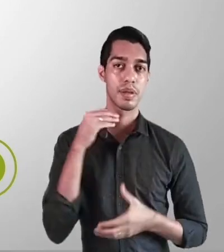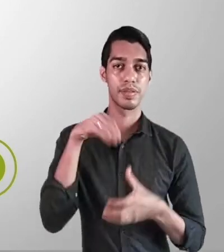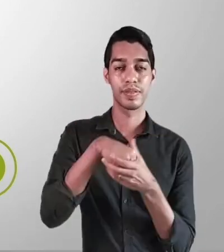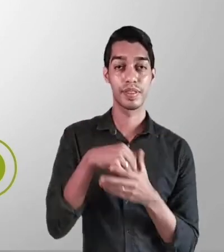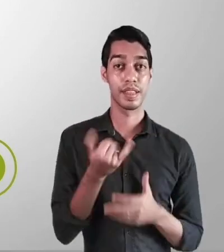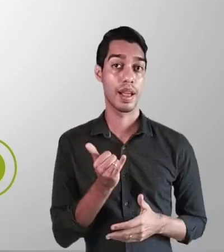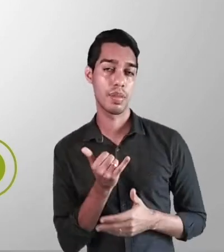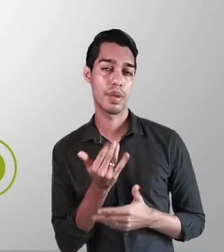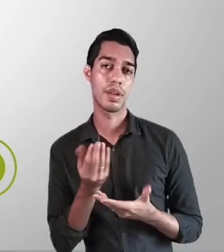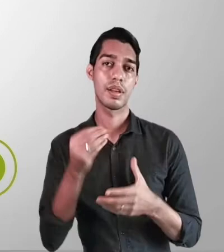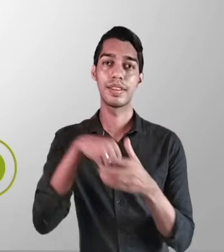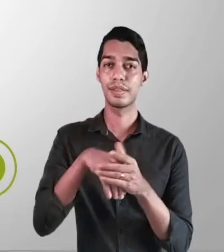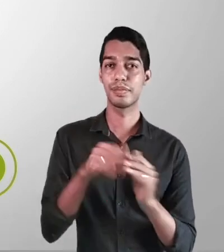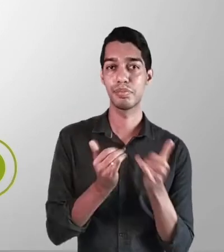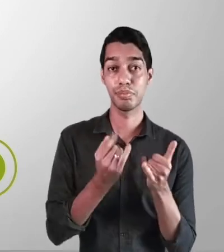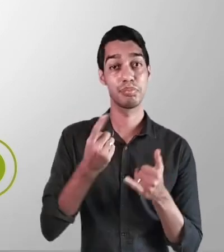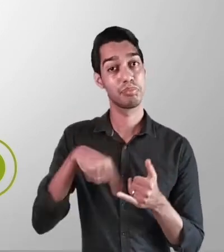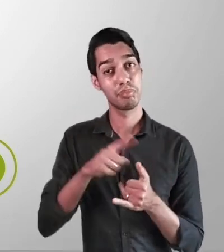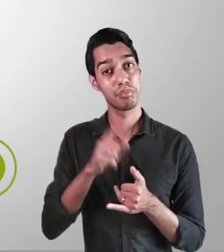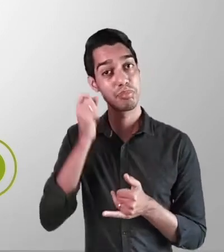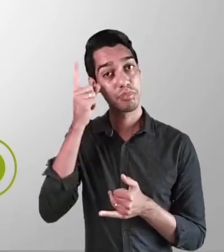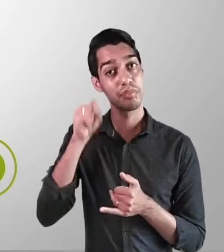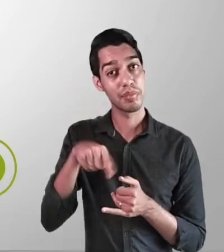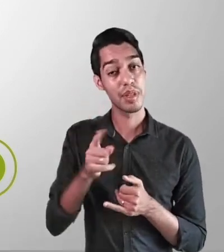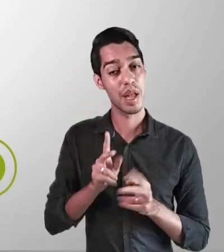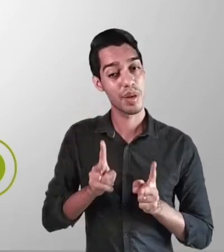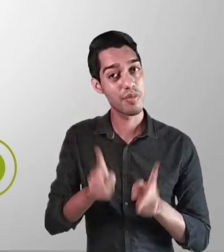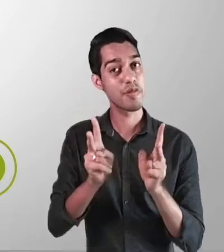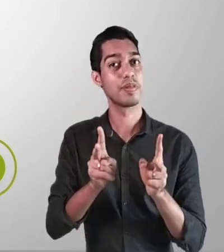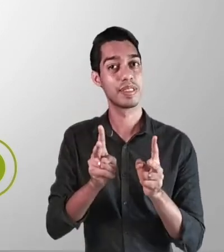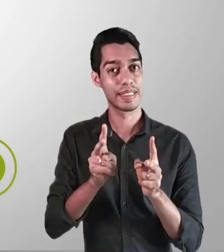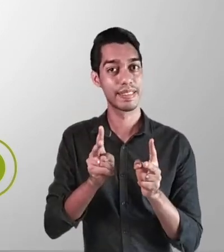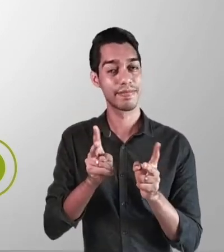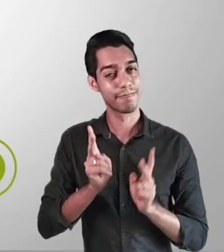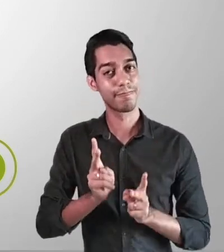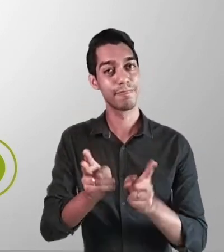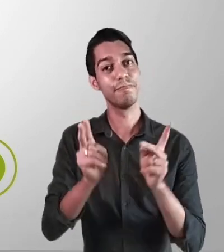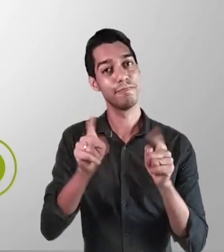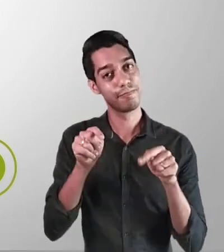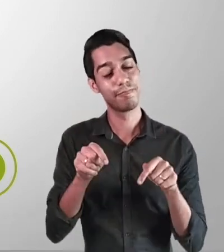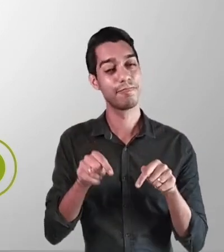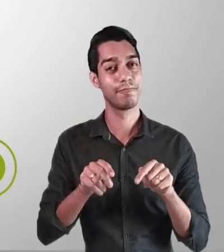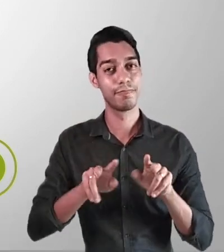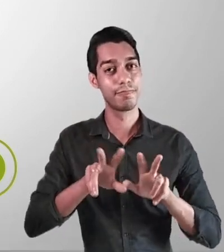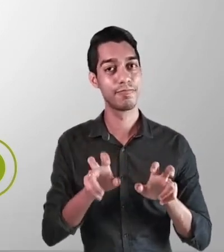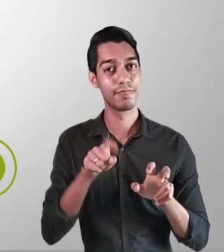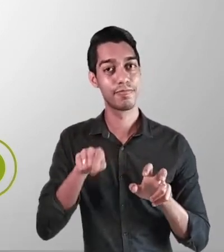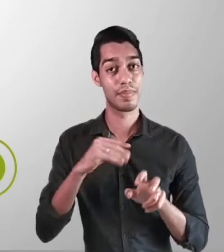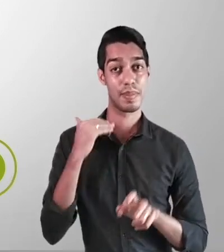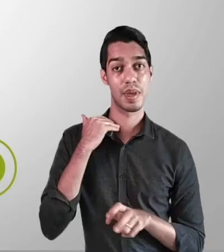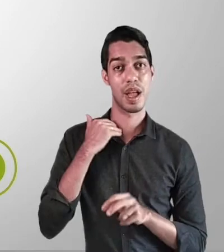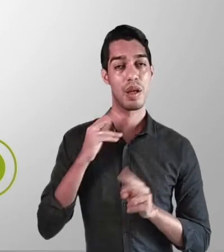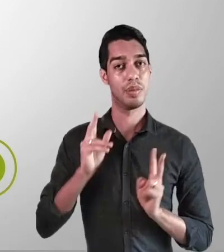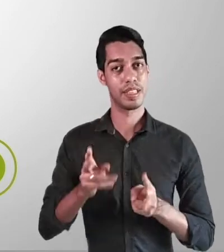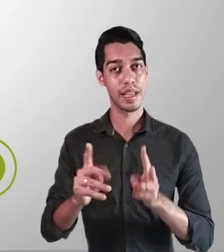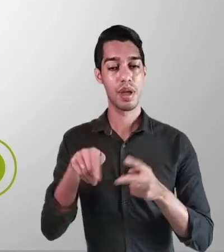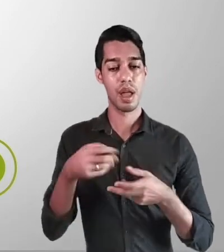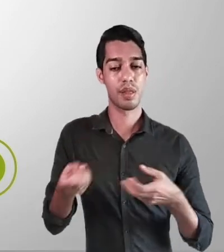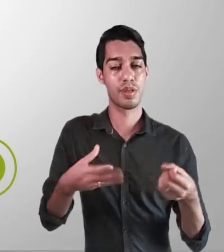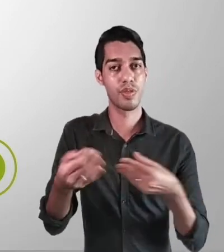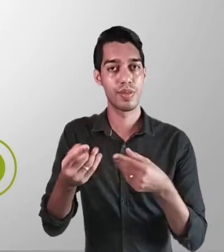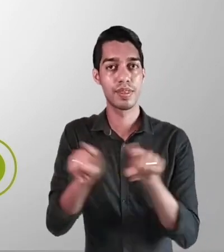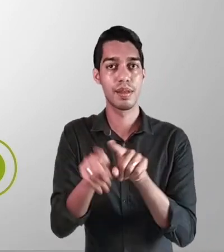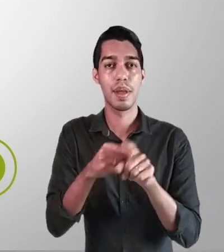gente continuar com essa toada de mantermos os bancos cada vez mais inovadores e